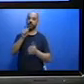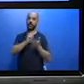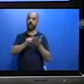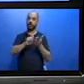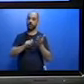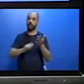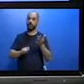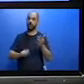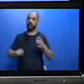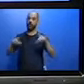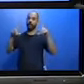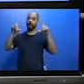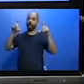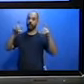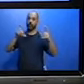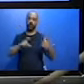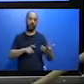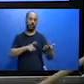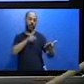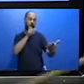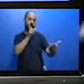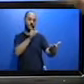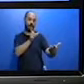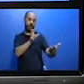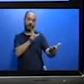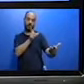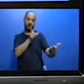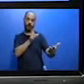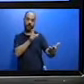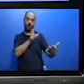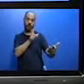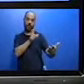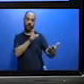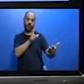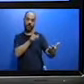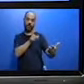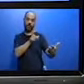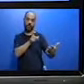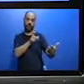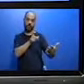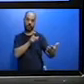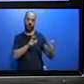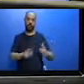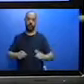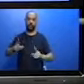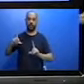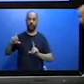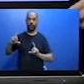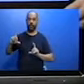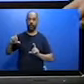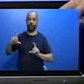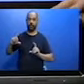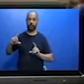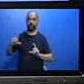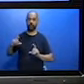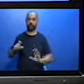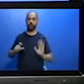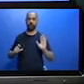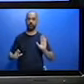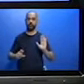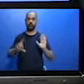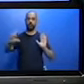fotografia essa autorização junto de vocês e depois fotográfico seu filho